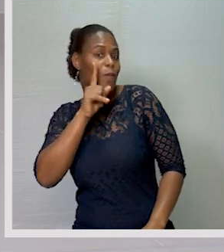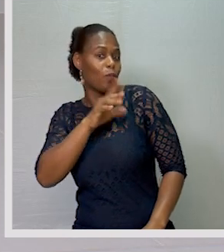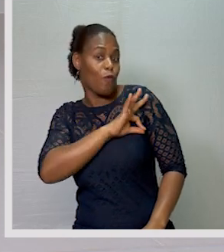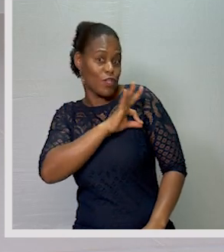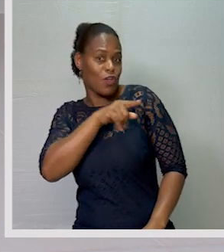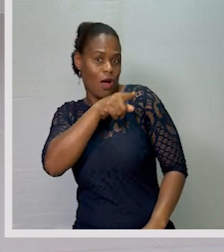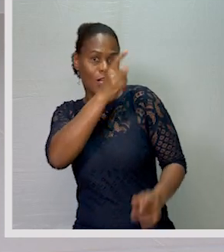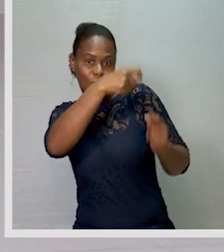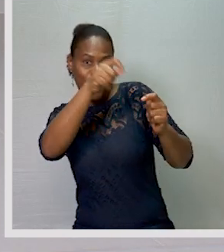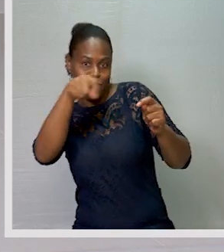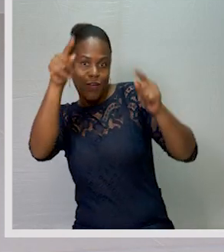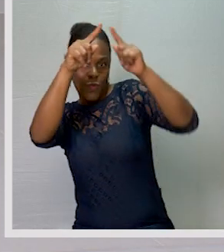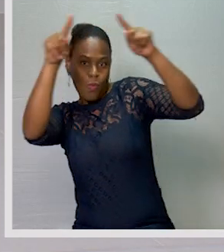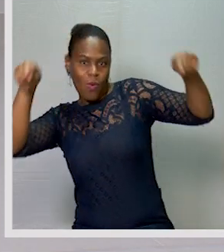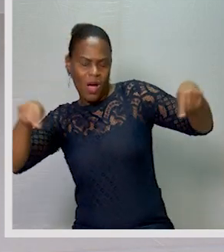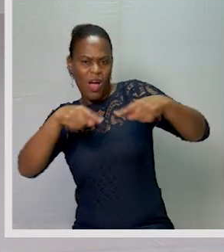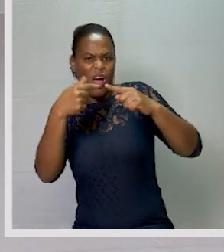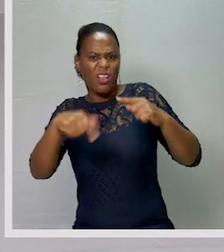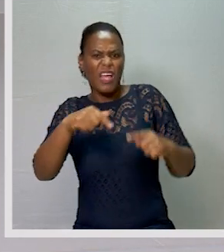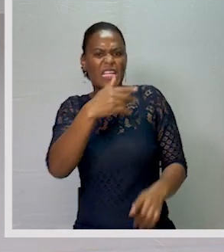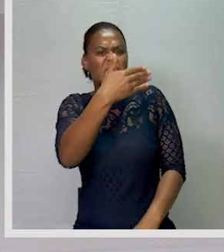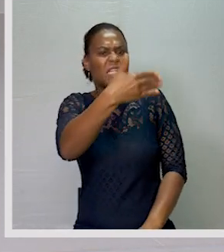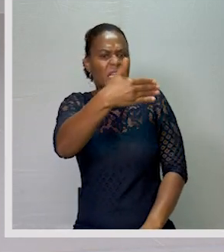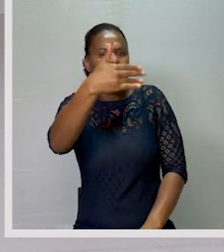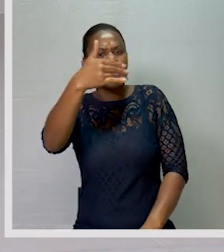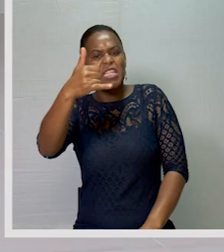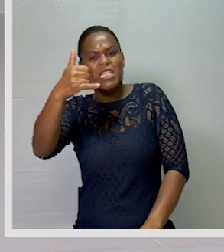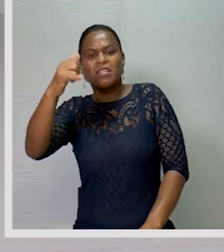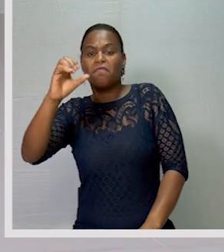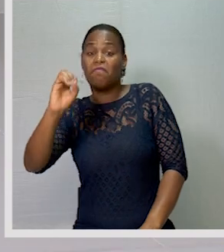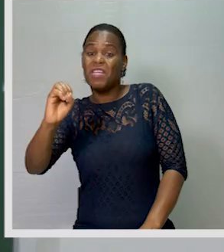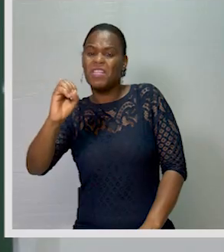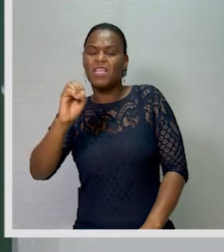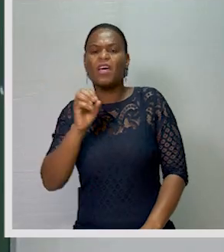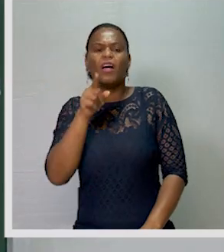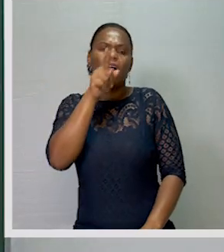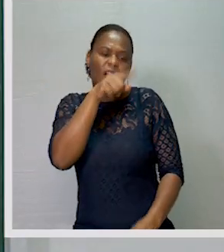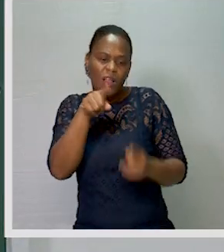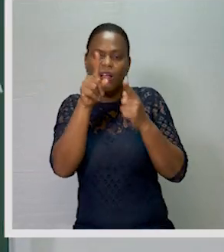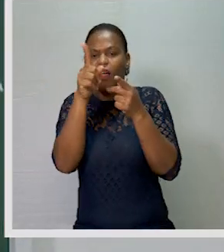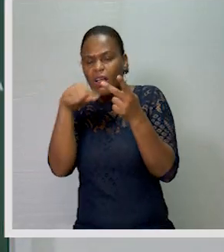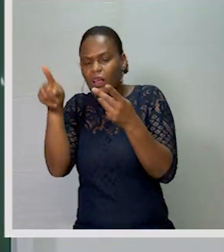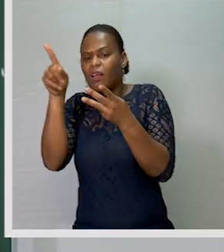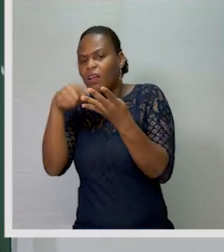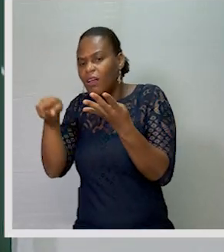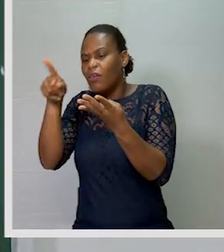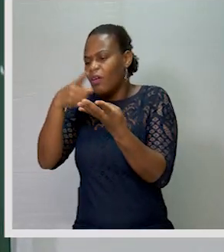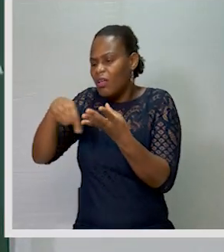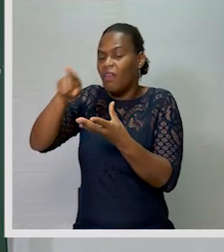120. Seria um grande trabalho fazermos 120 bolinhas.